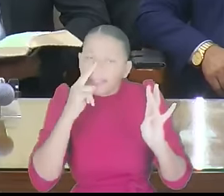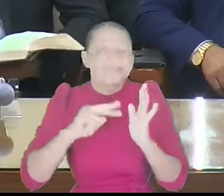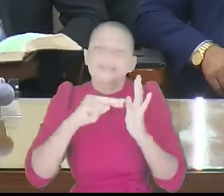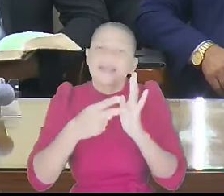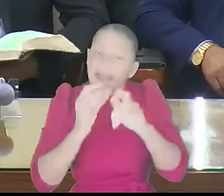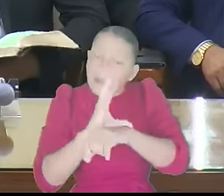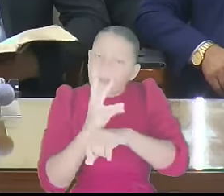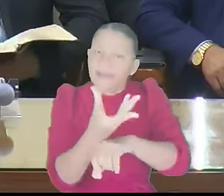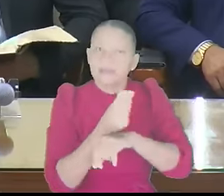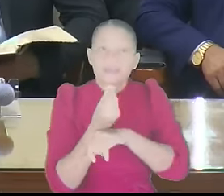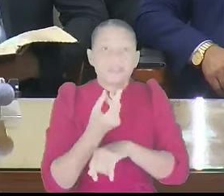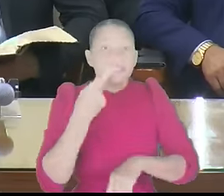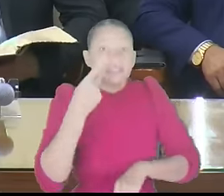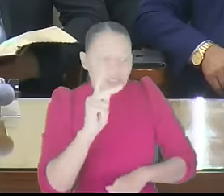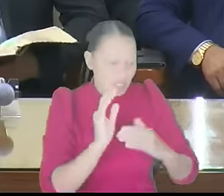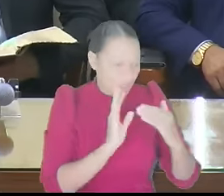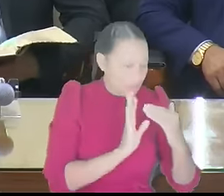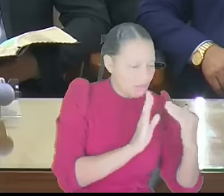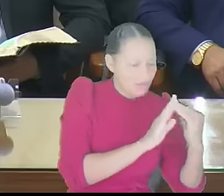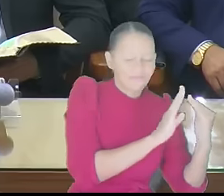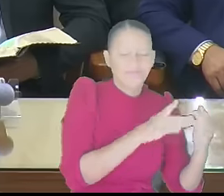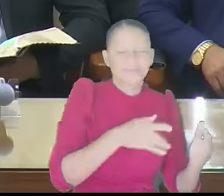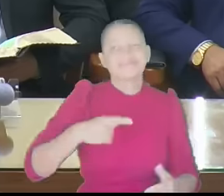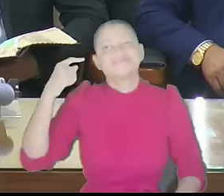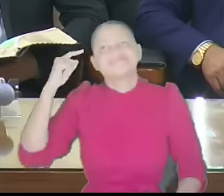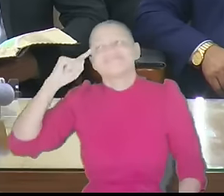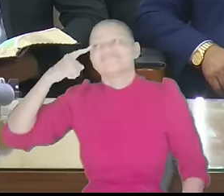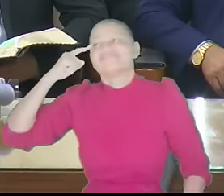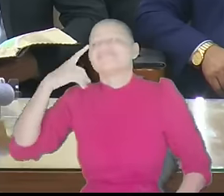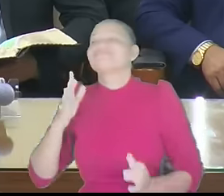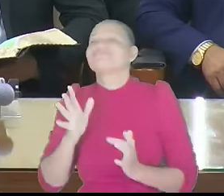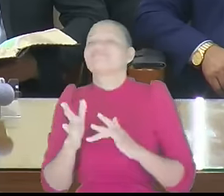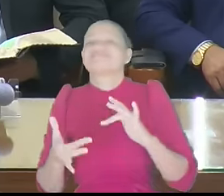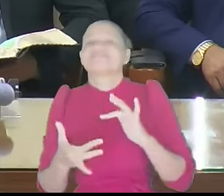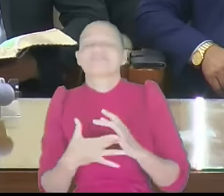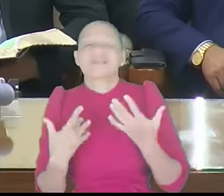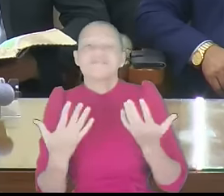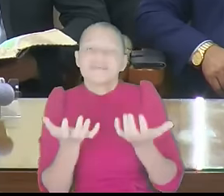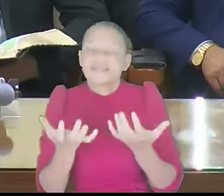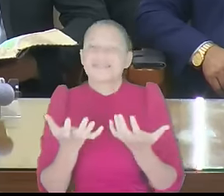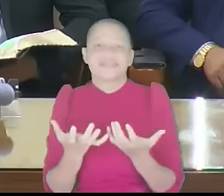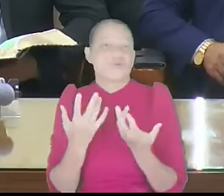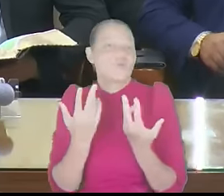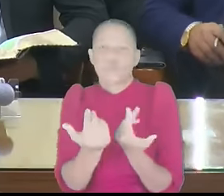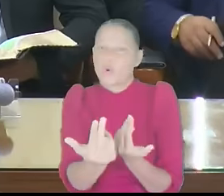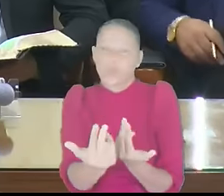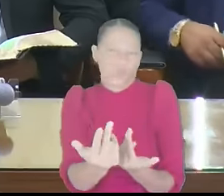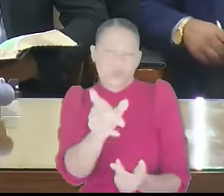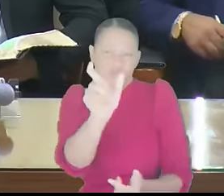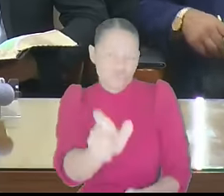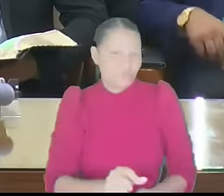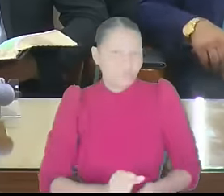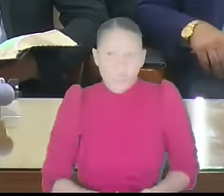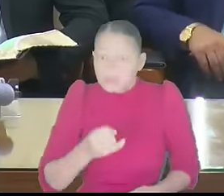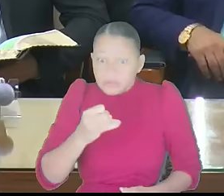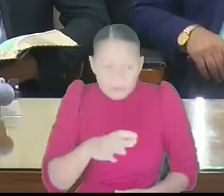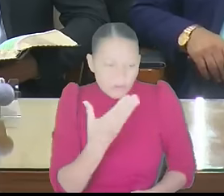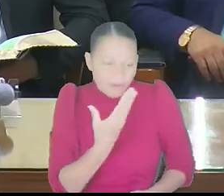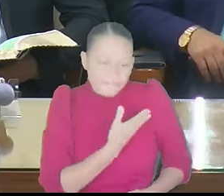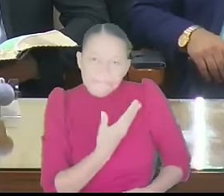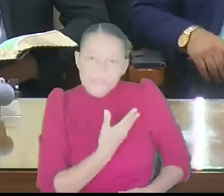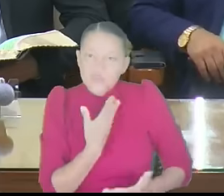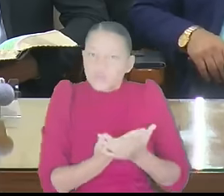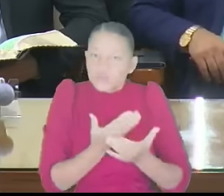Se os seus vizinhos lhe verem apaixonados por Jesus, eles vão querer Jesus. Se os seus colegas de